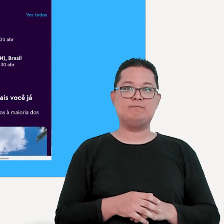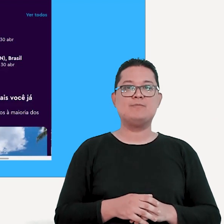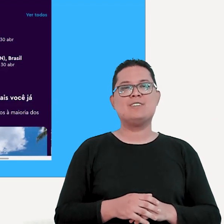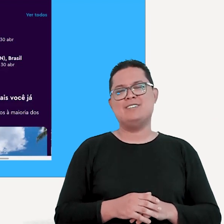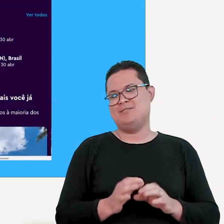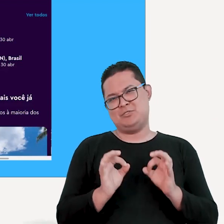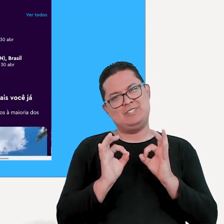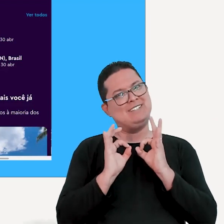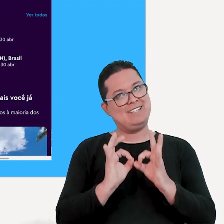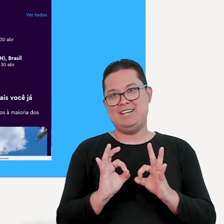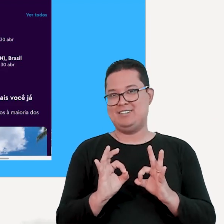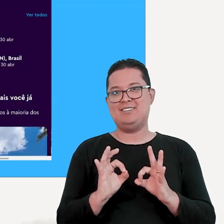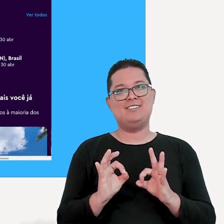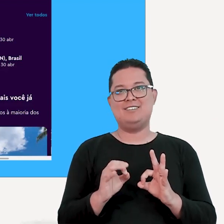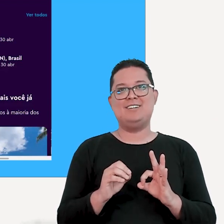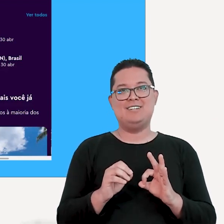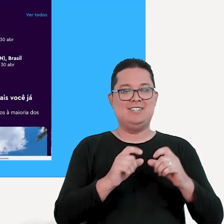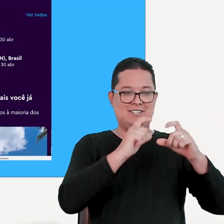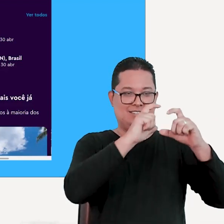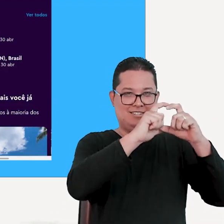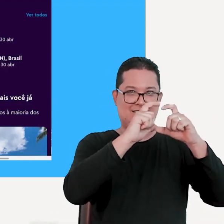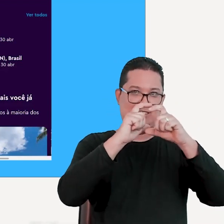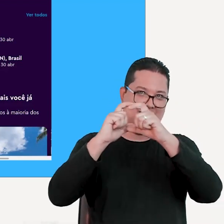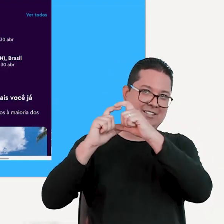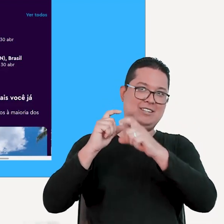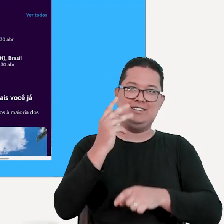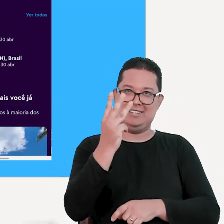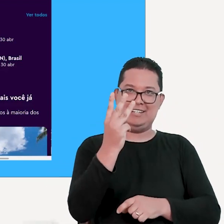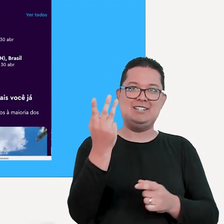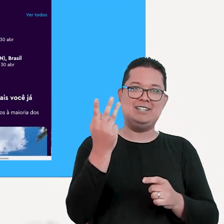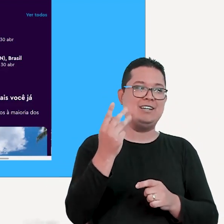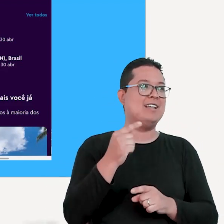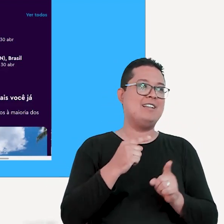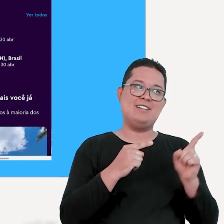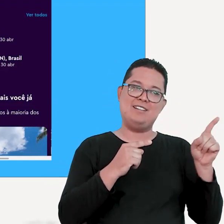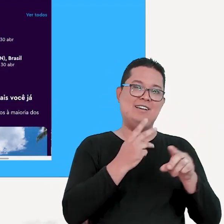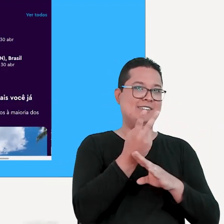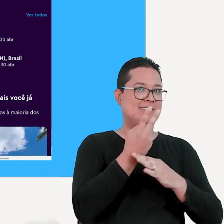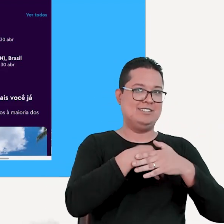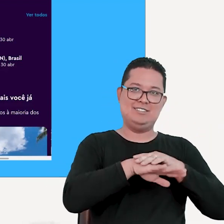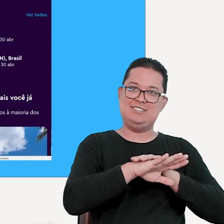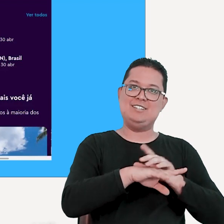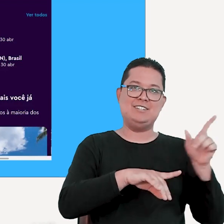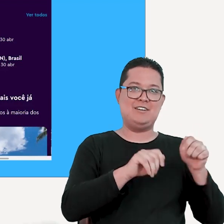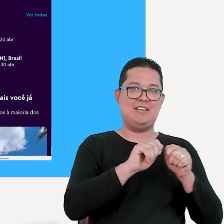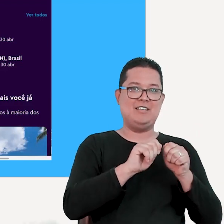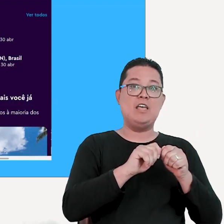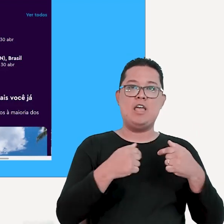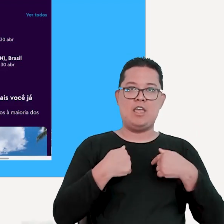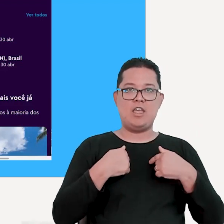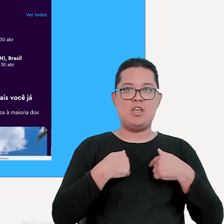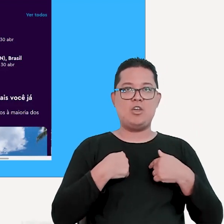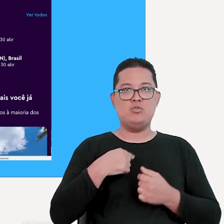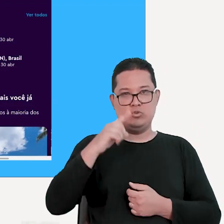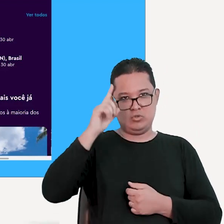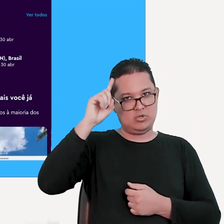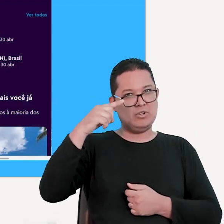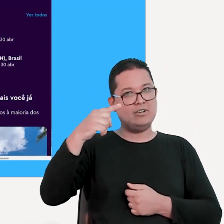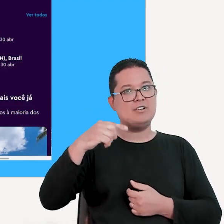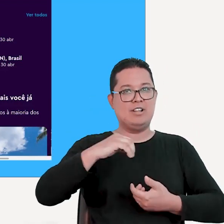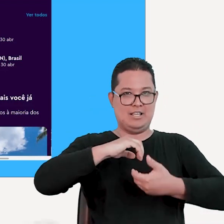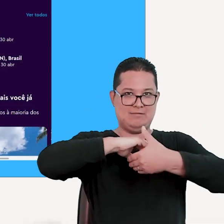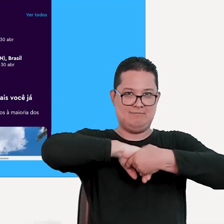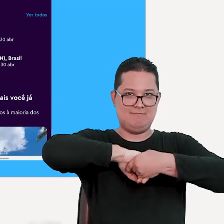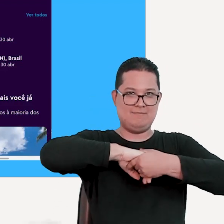exemplo, pelo menos no meu dia a dia lá do Mercado Livre, eu não sou responsável por desenhar esses botões e colocar os ícones. Quem faz isso é o